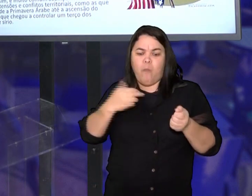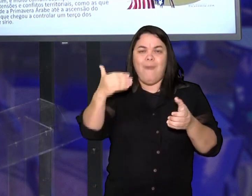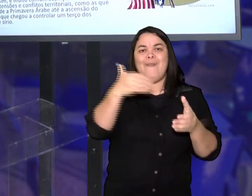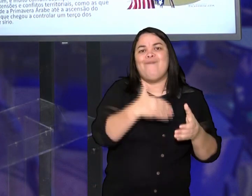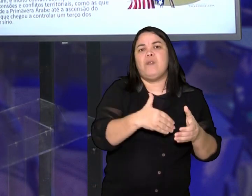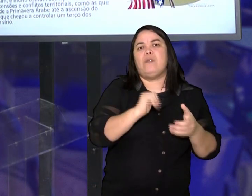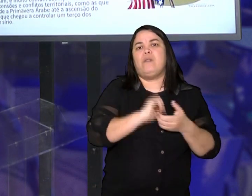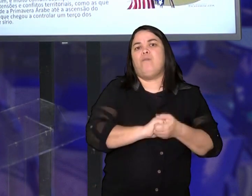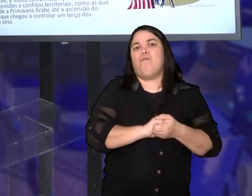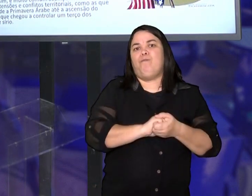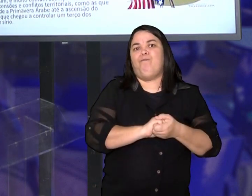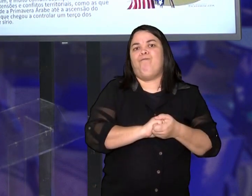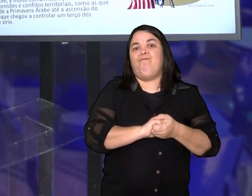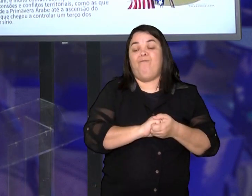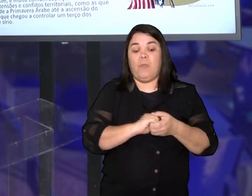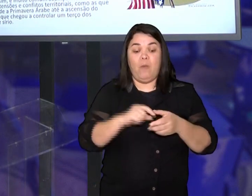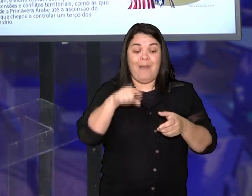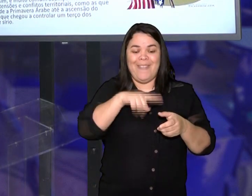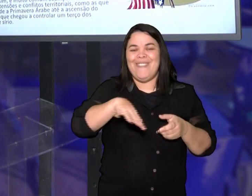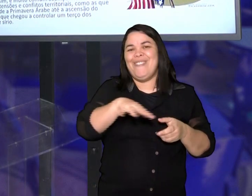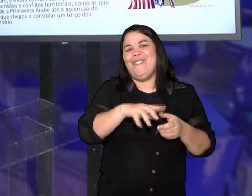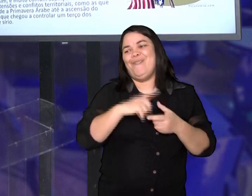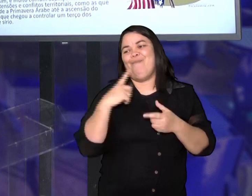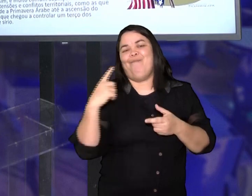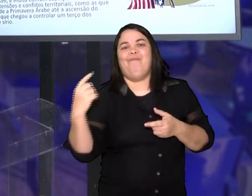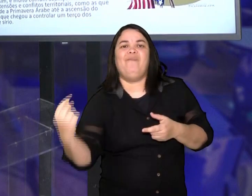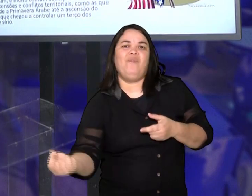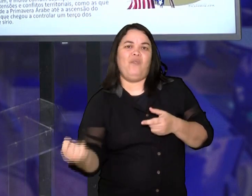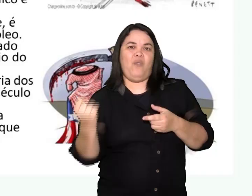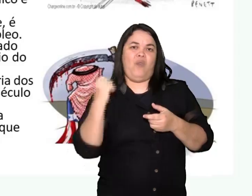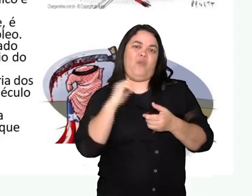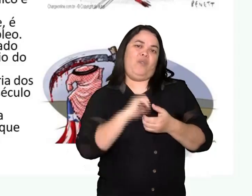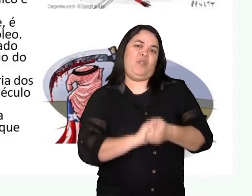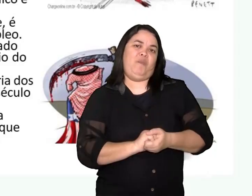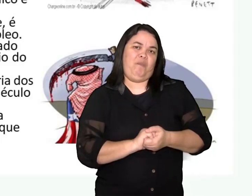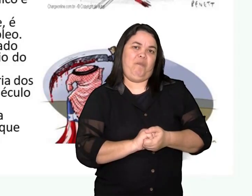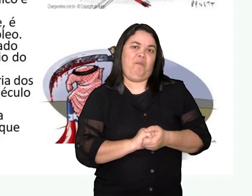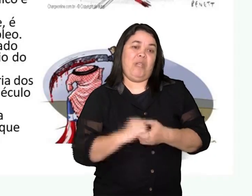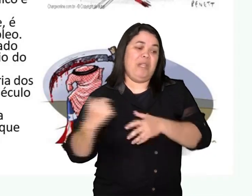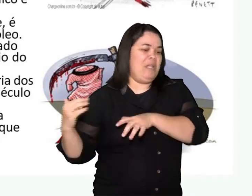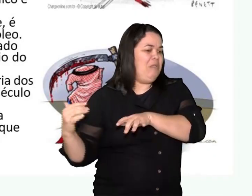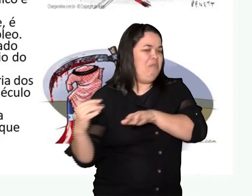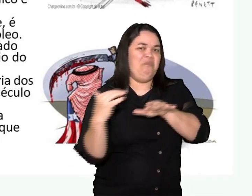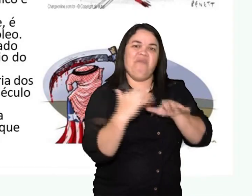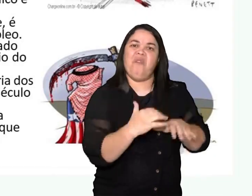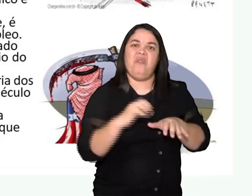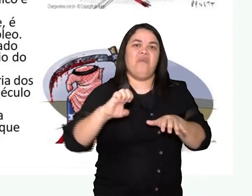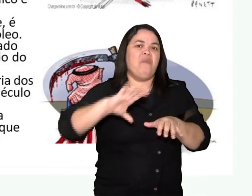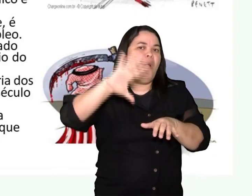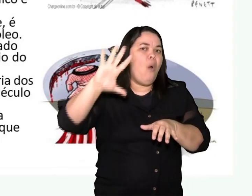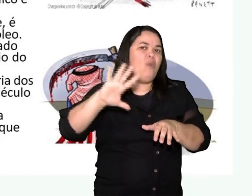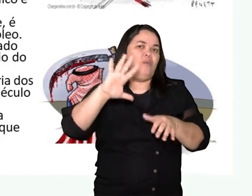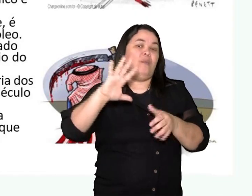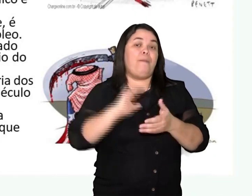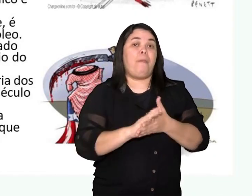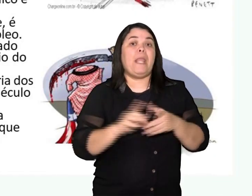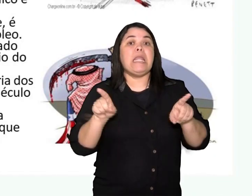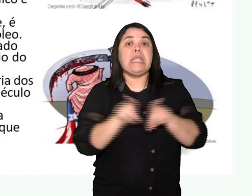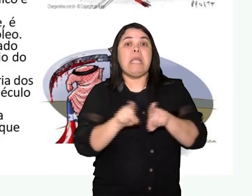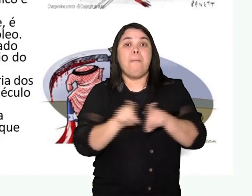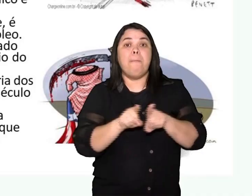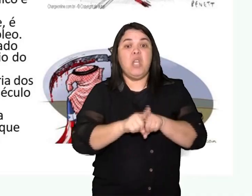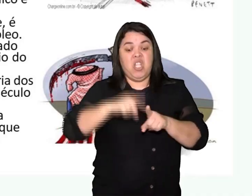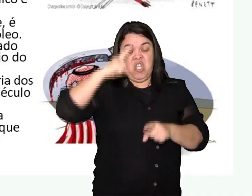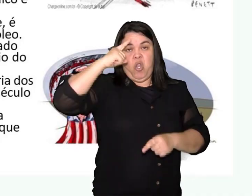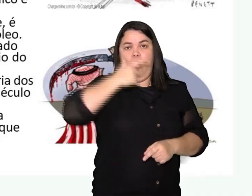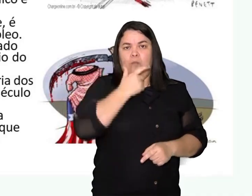essa fuga desses sírios em direção ao continente europeu. Ditadura, né?